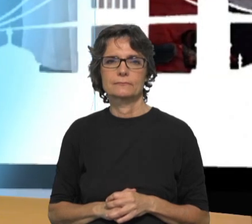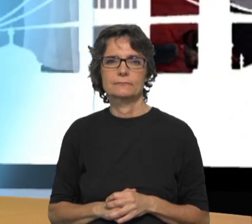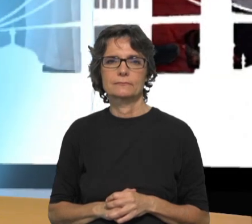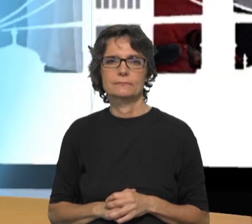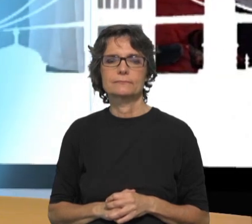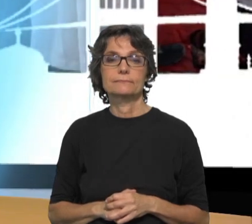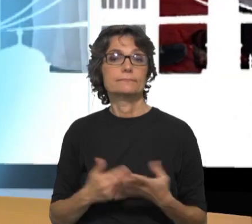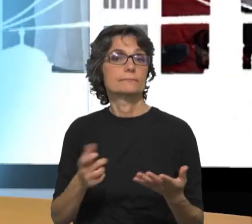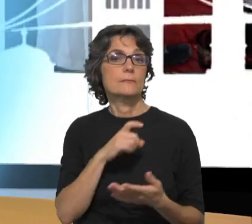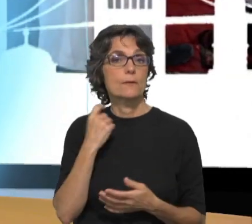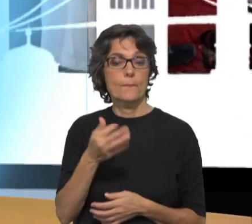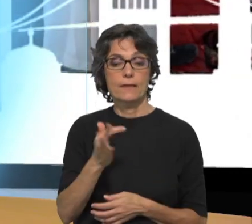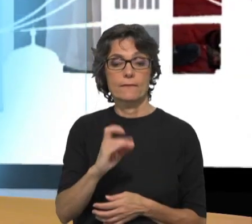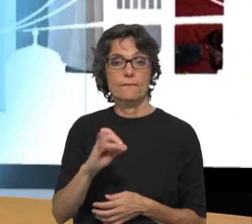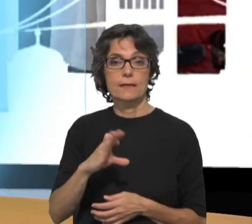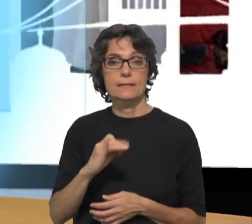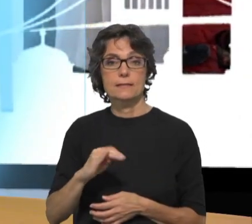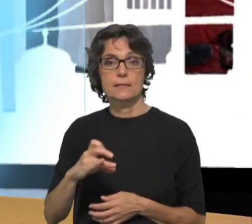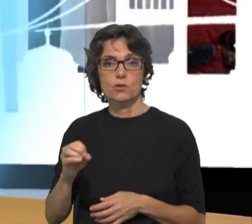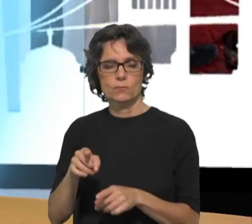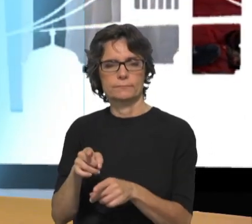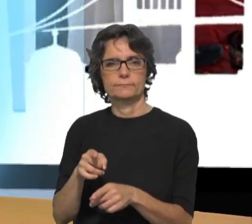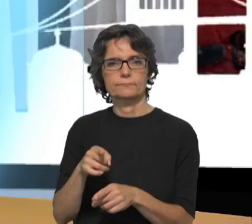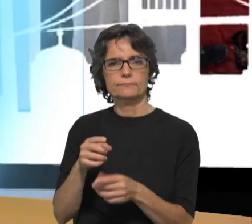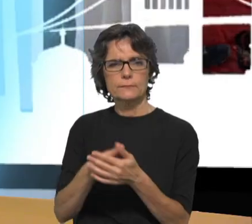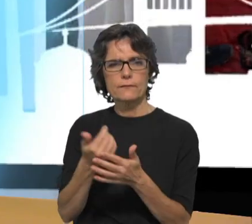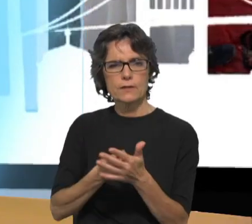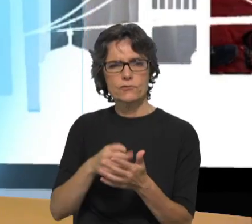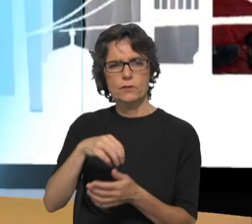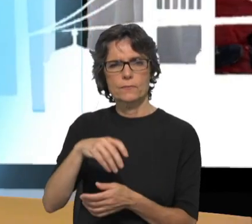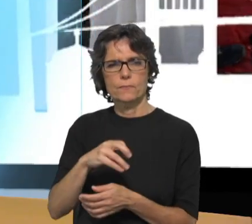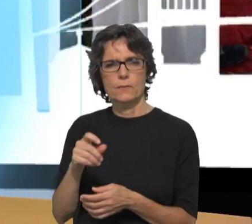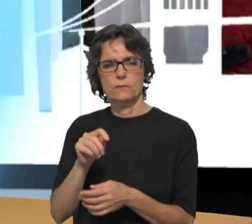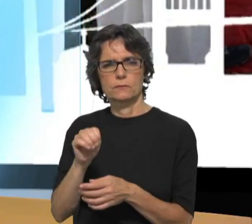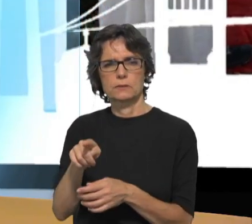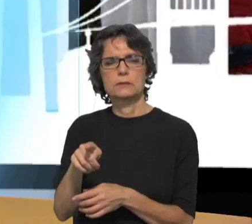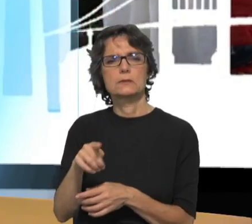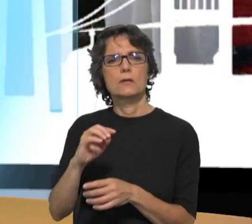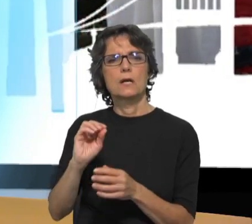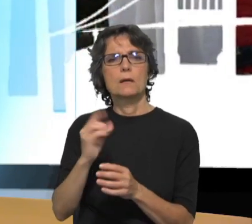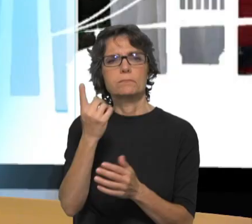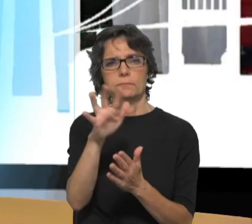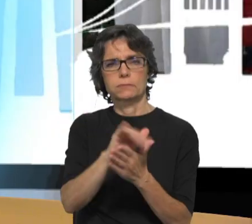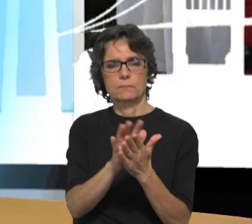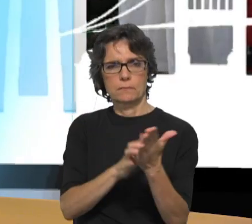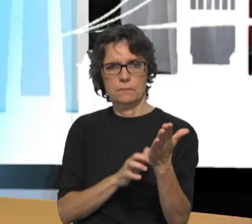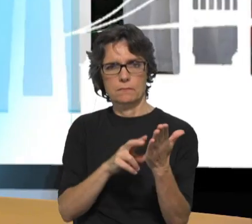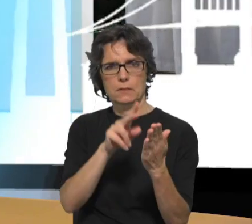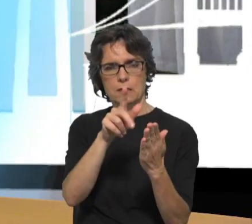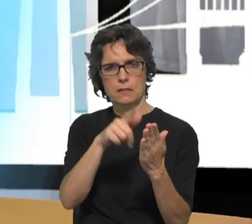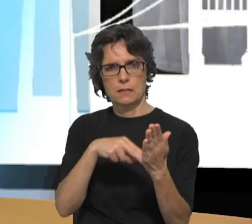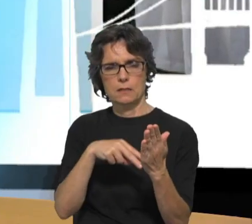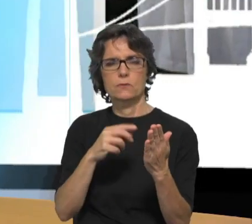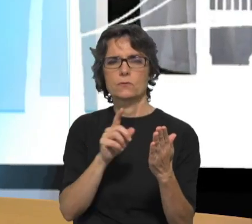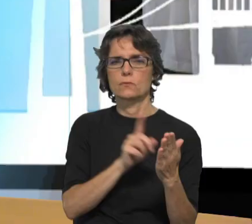Padre Francisco, escutámos este Evangelho de Marcos, ele que se junta à primeira leitura ao livro de Jeremias e também à